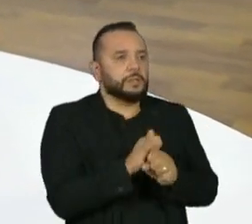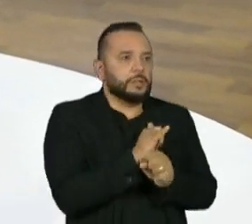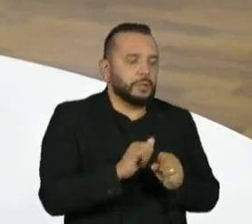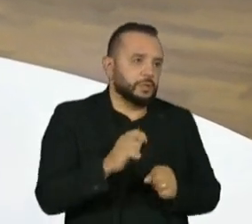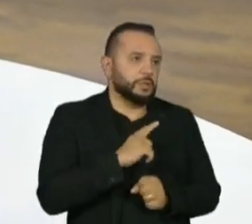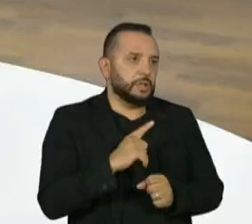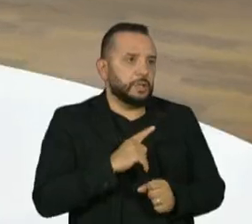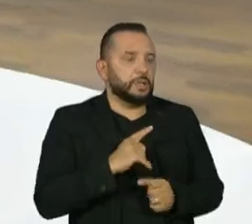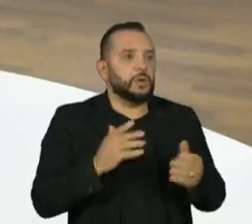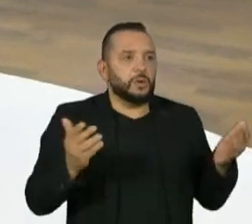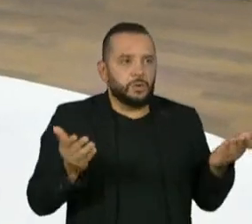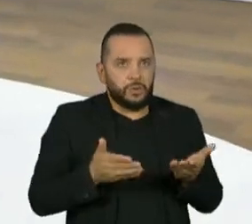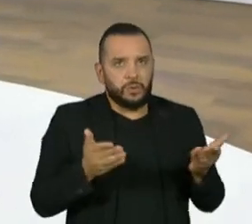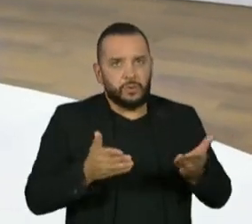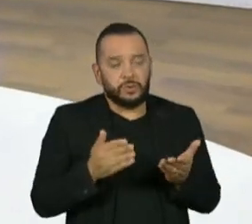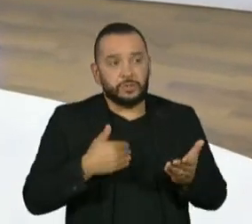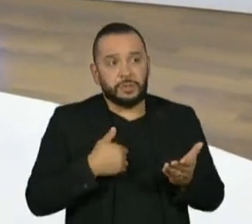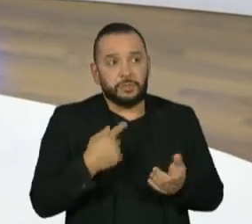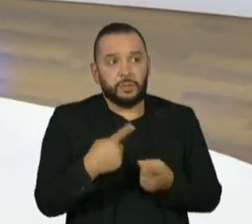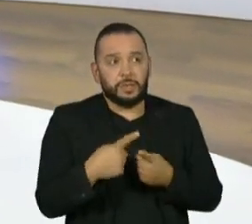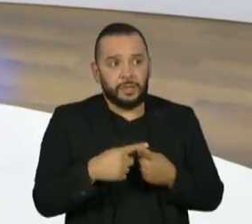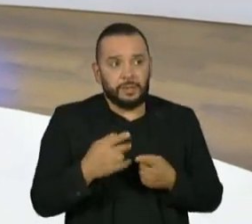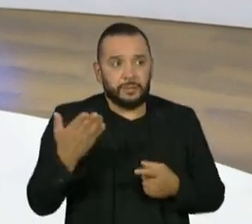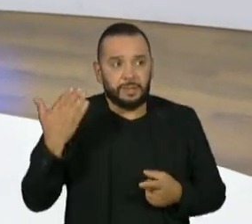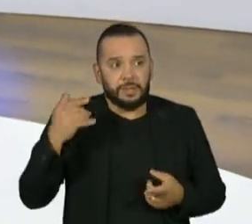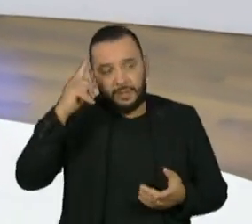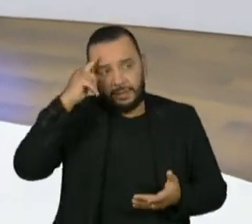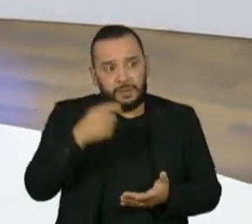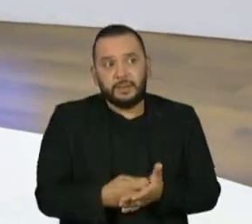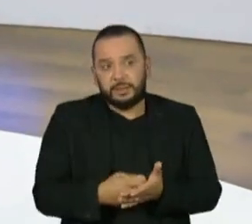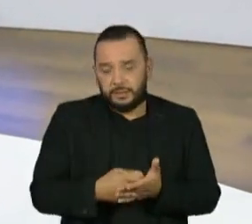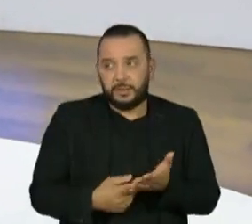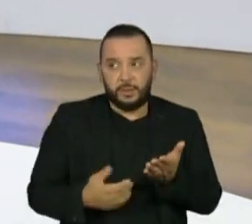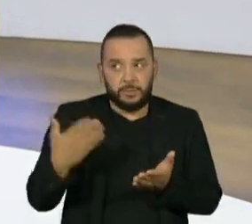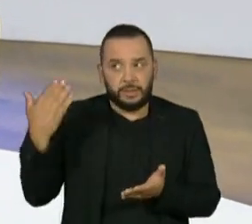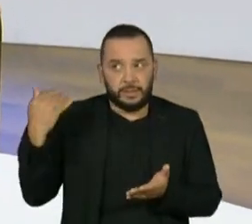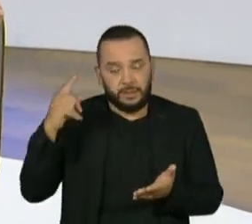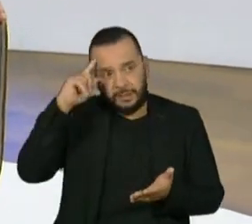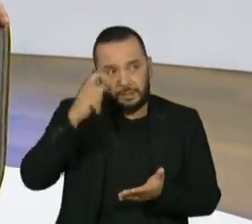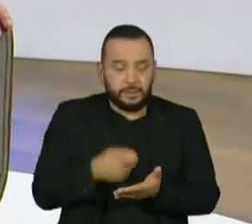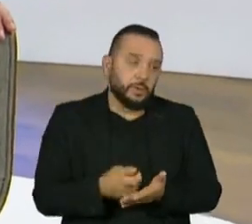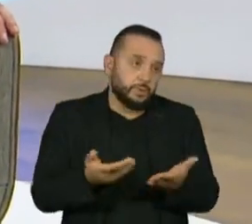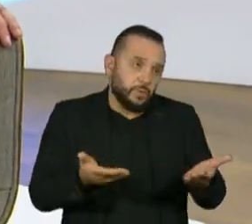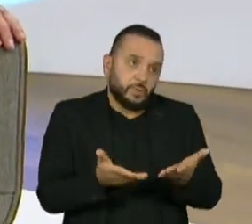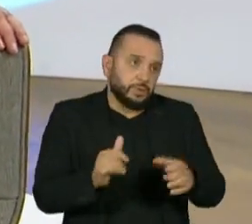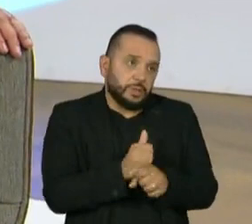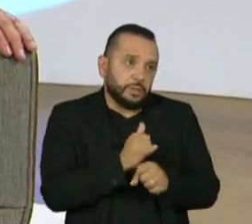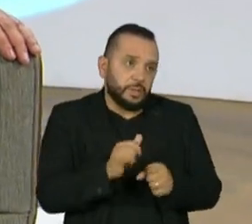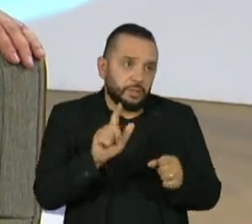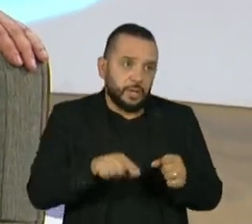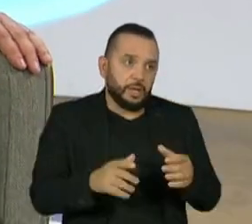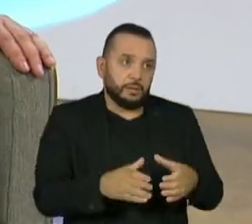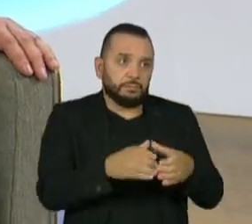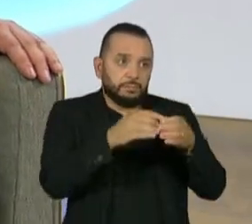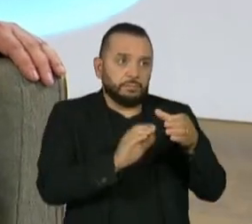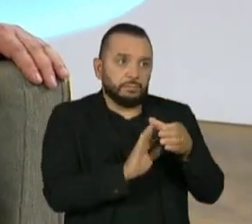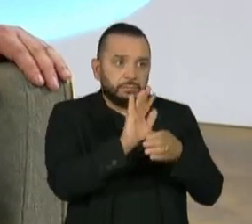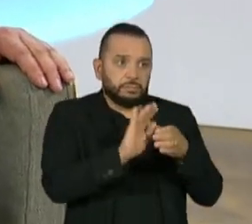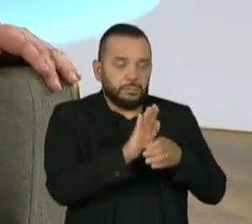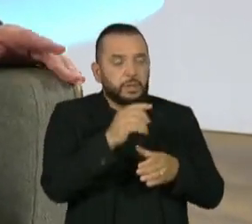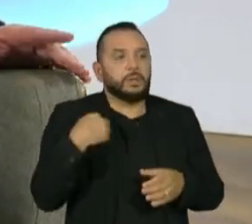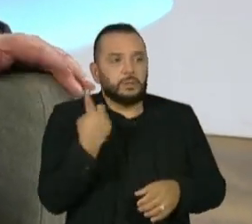para um conjunto de átomos atrás em 2000 a partir 2000 nós fizemos algumas